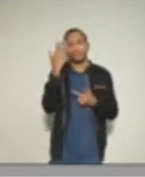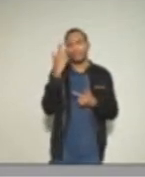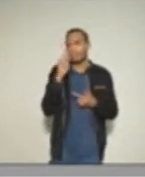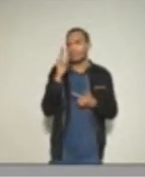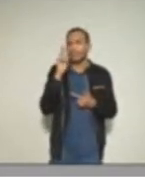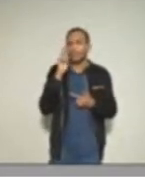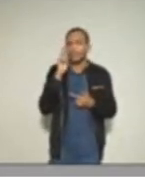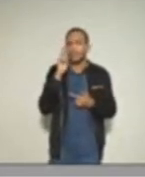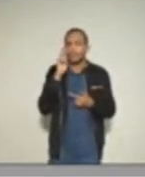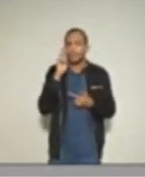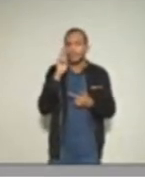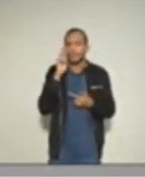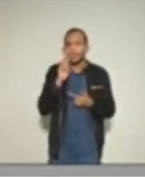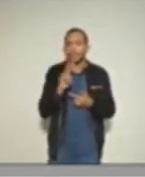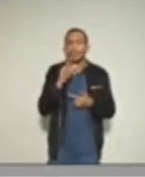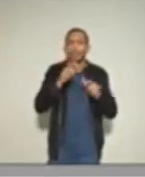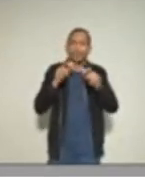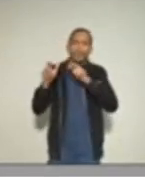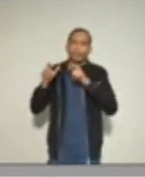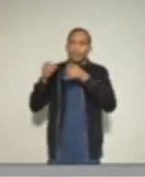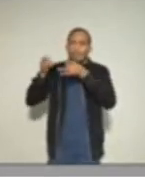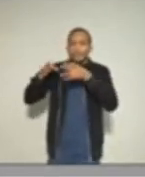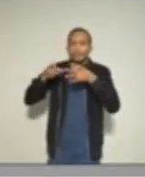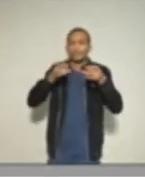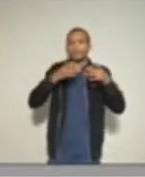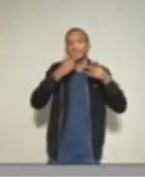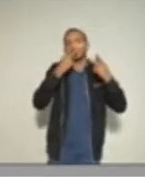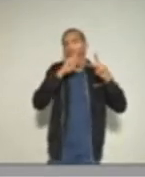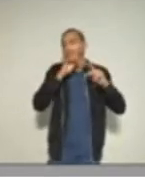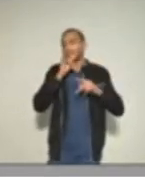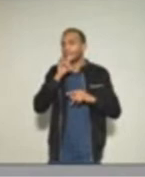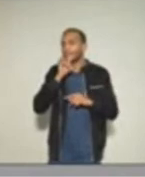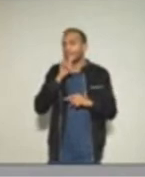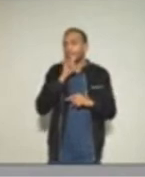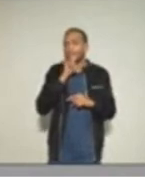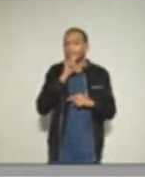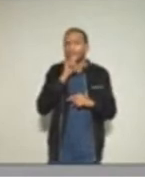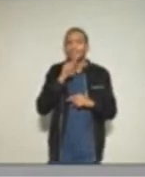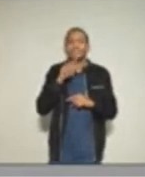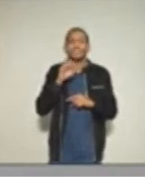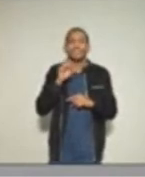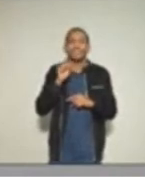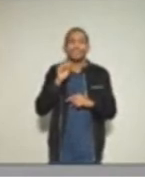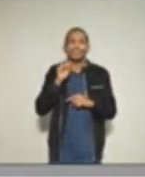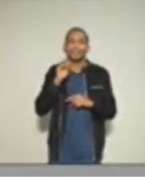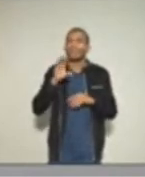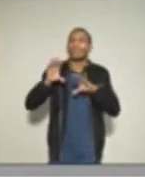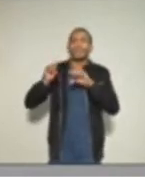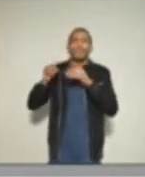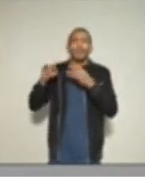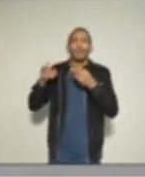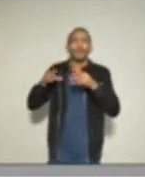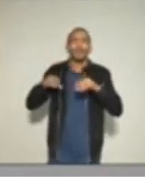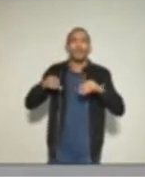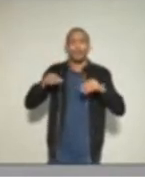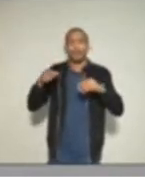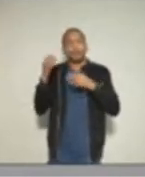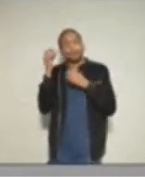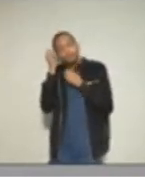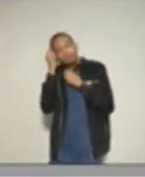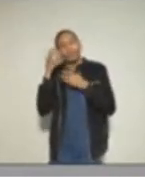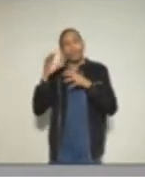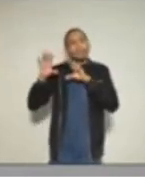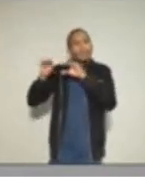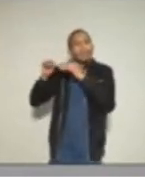um local para essa destinação, você coloca gesso, sofá, colchão, travesseiro,